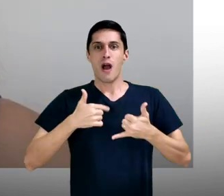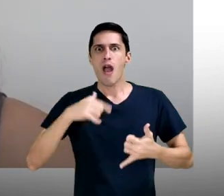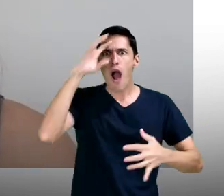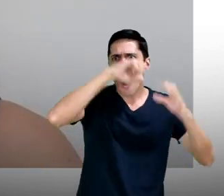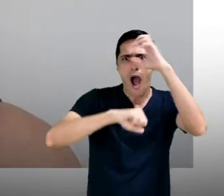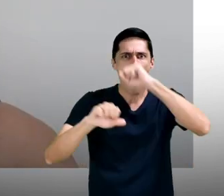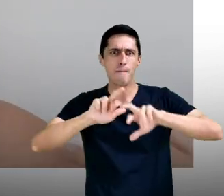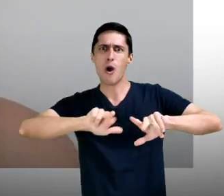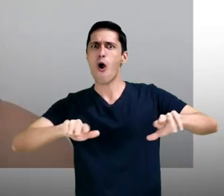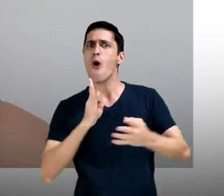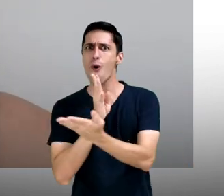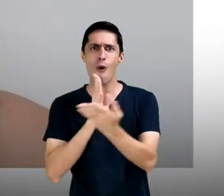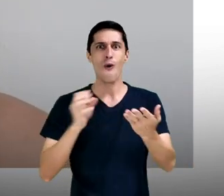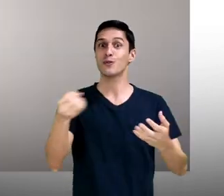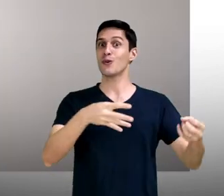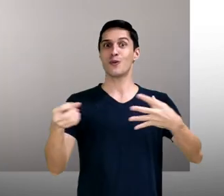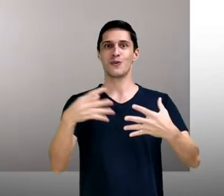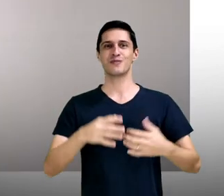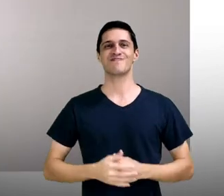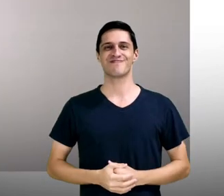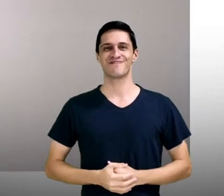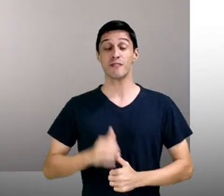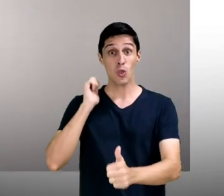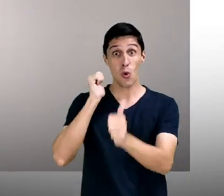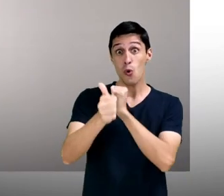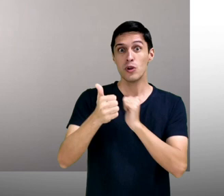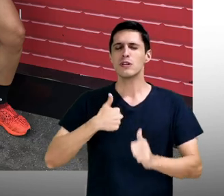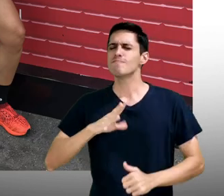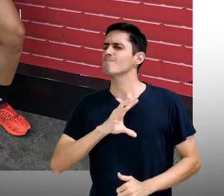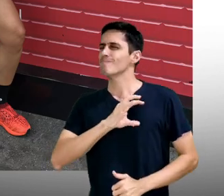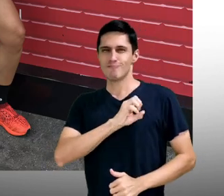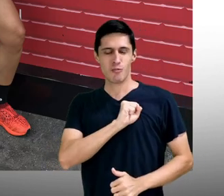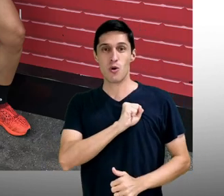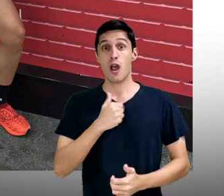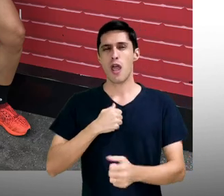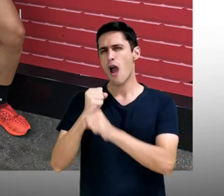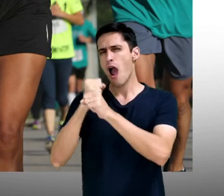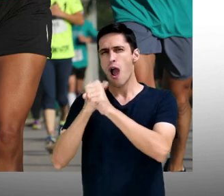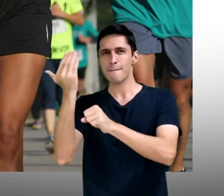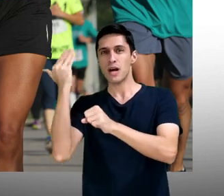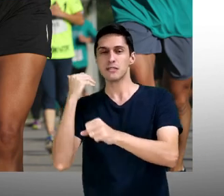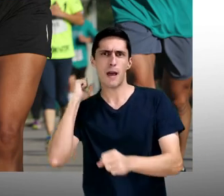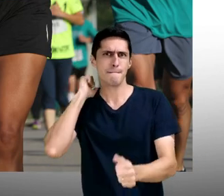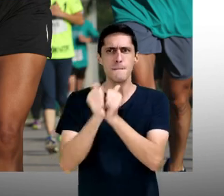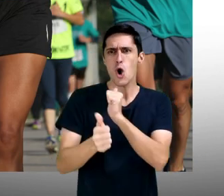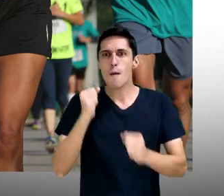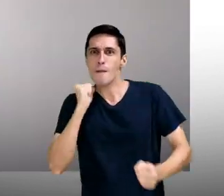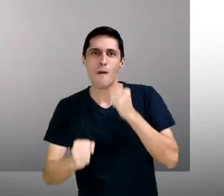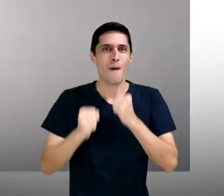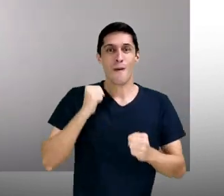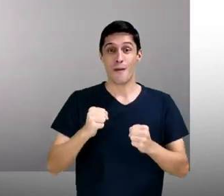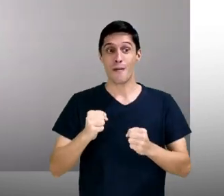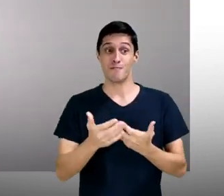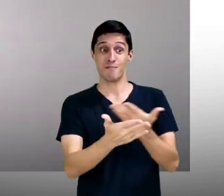é aprender coisas novas e conhecer novas pessoas na corrida a minha grande paixão eu comecei a correr alguns anos atrás